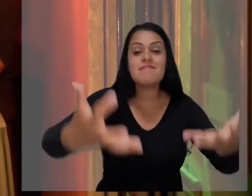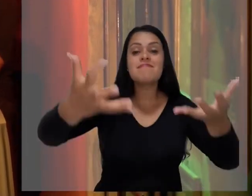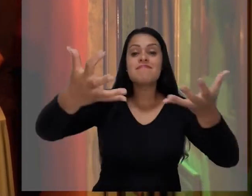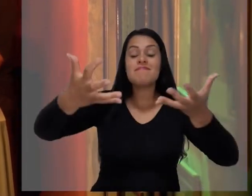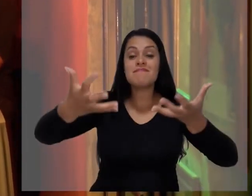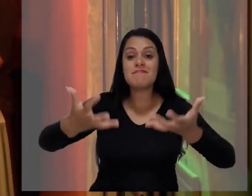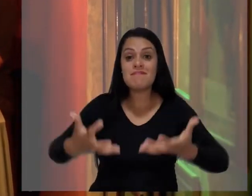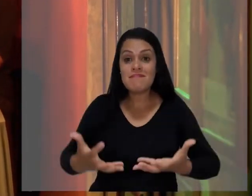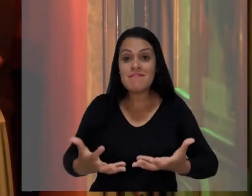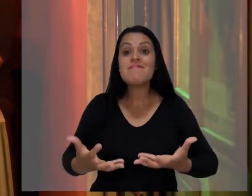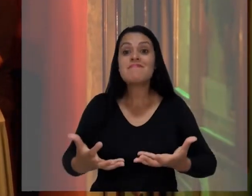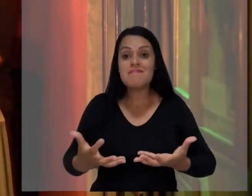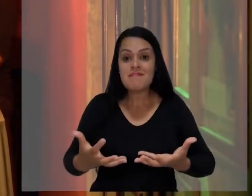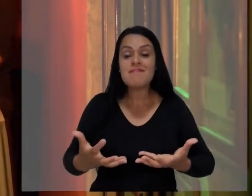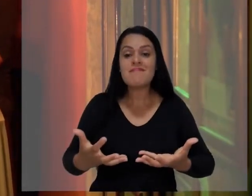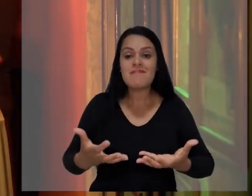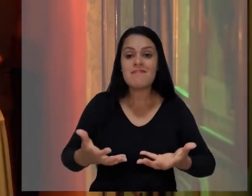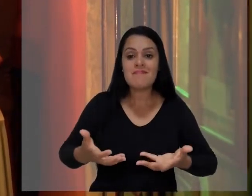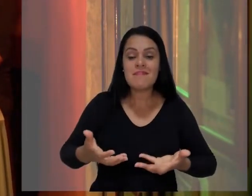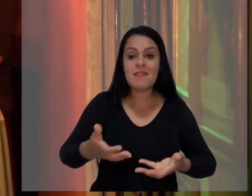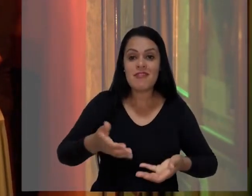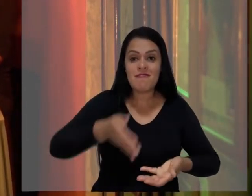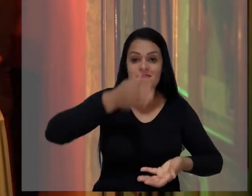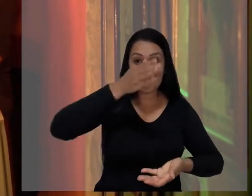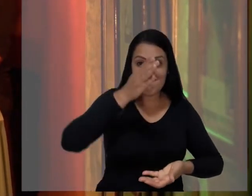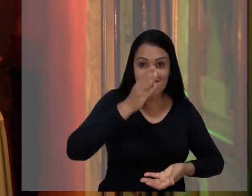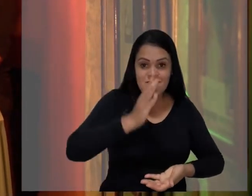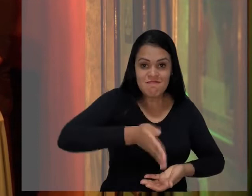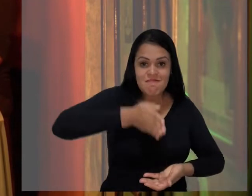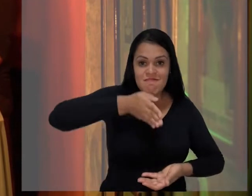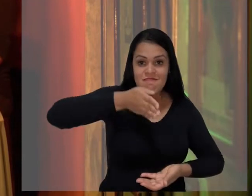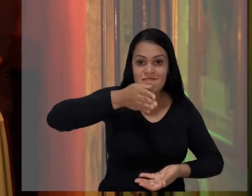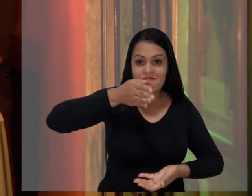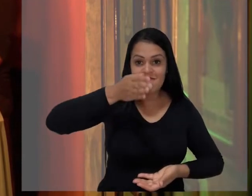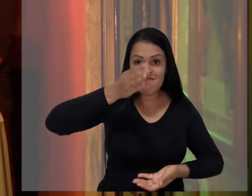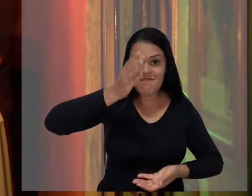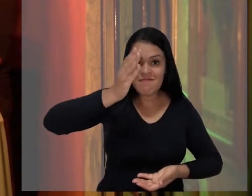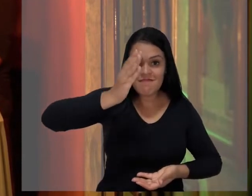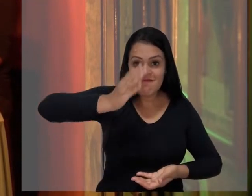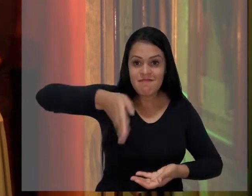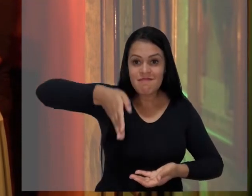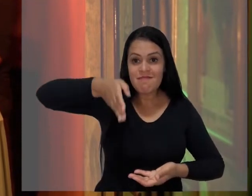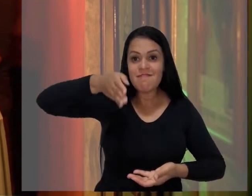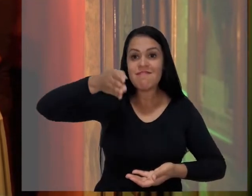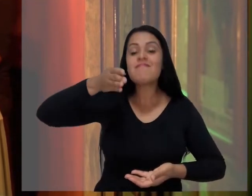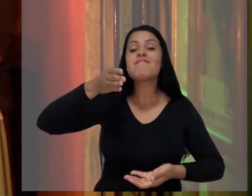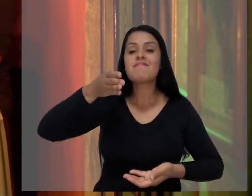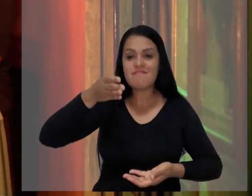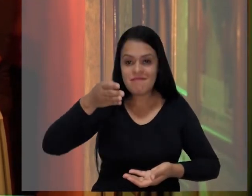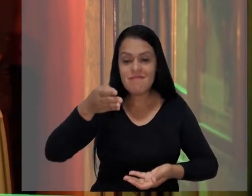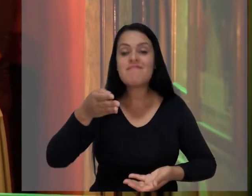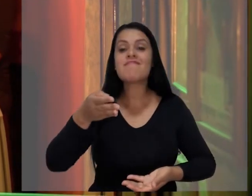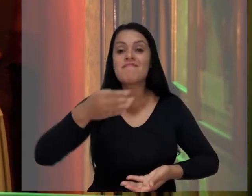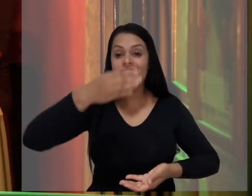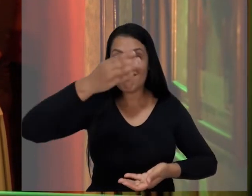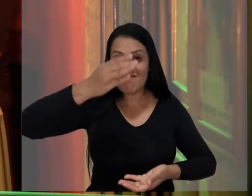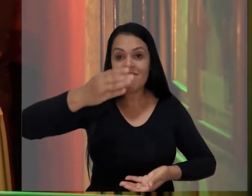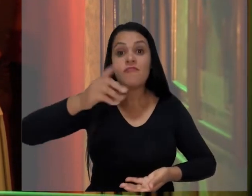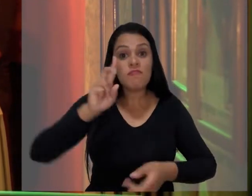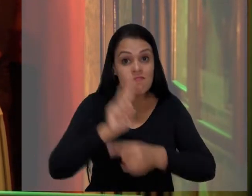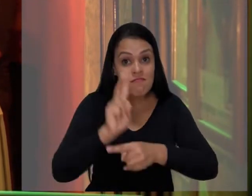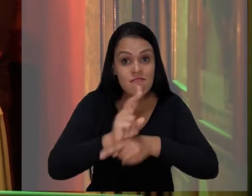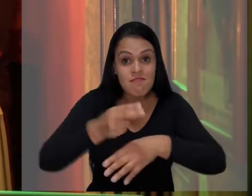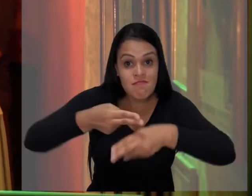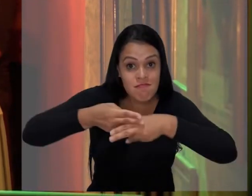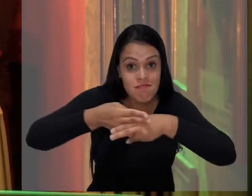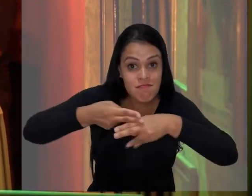massa e pega o chilete e zip. Zip, faz um corte, cuida para